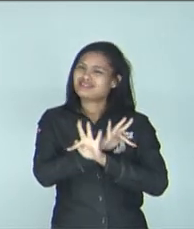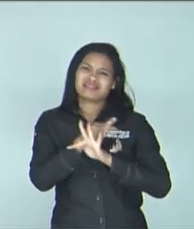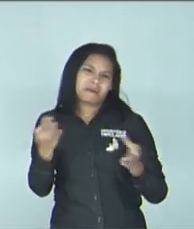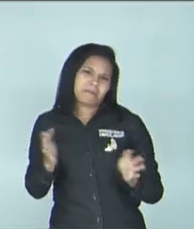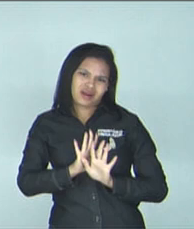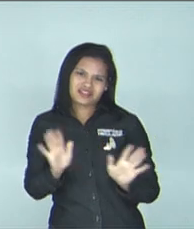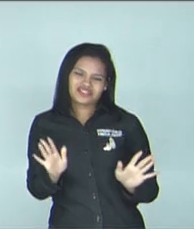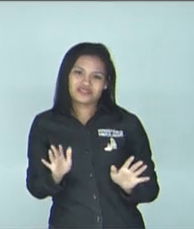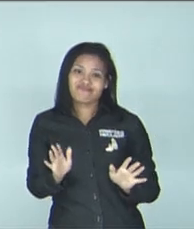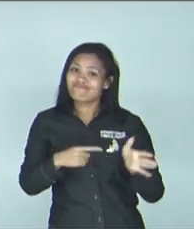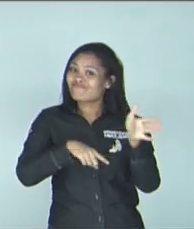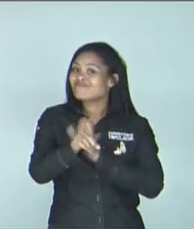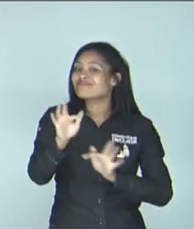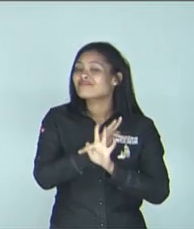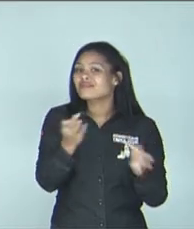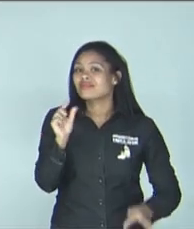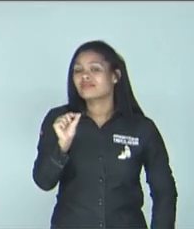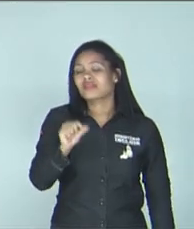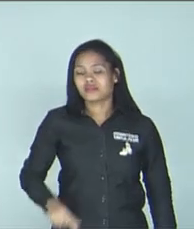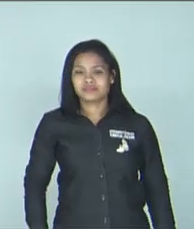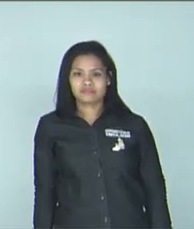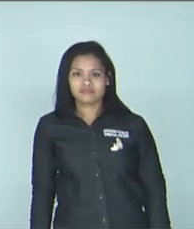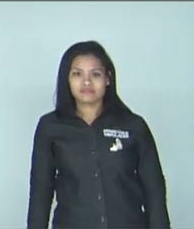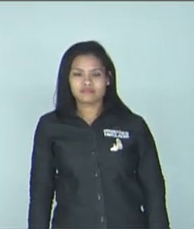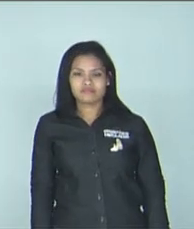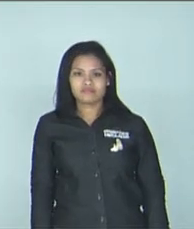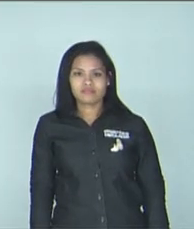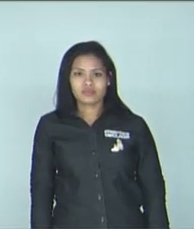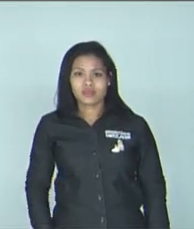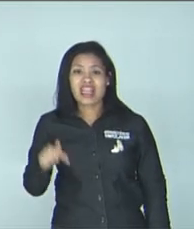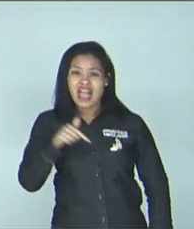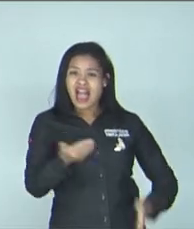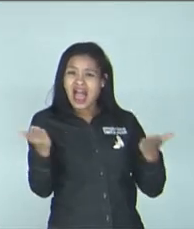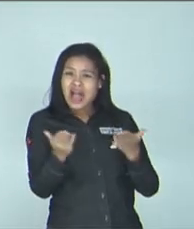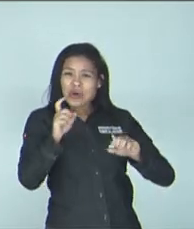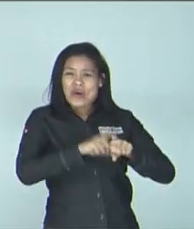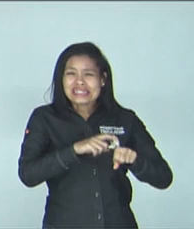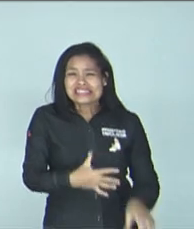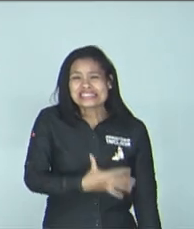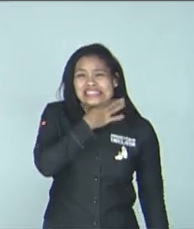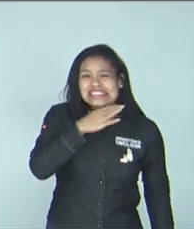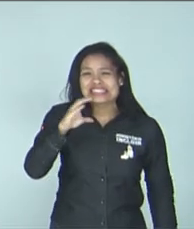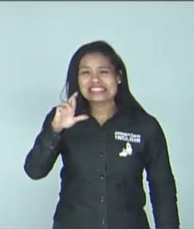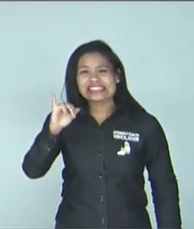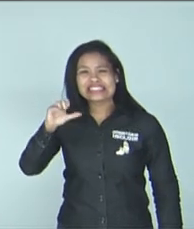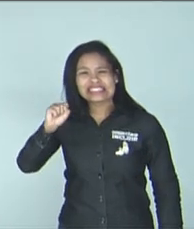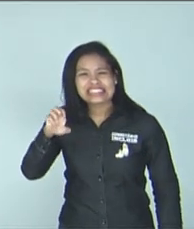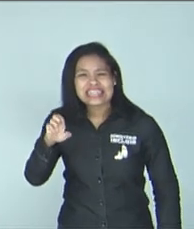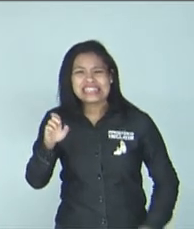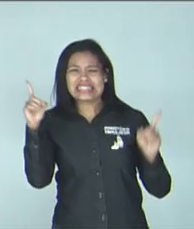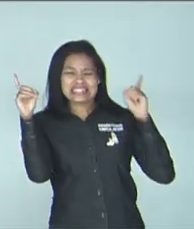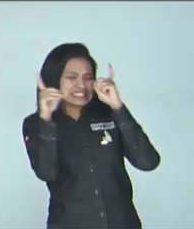a pergunta é se depender de você essa crise da pandemia